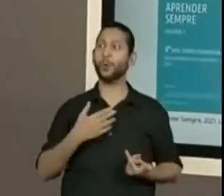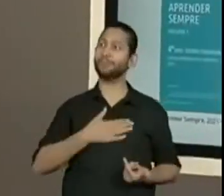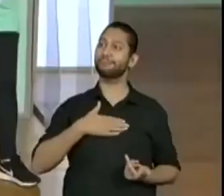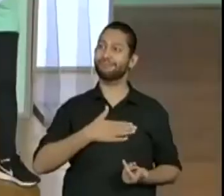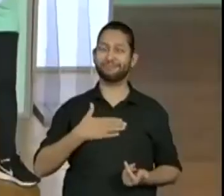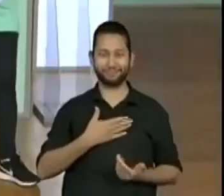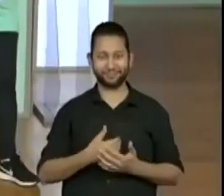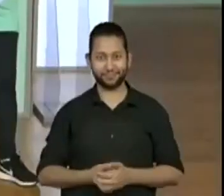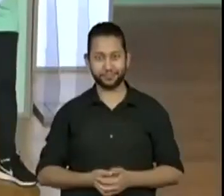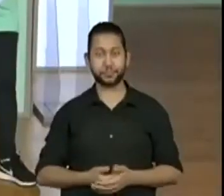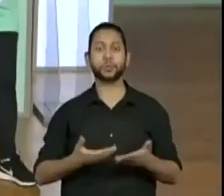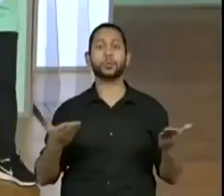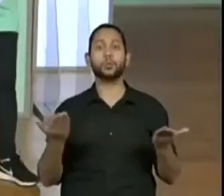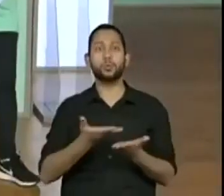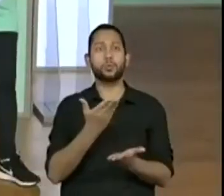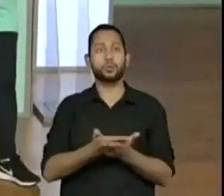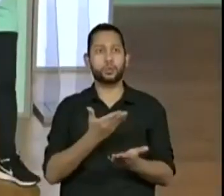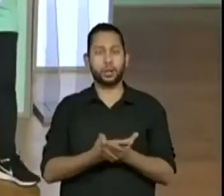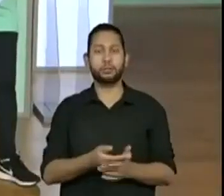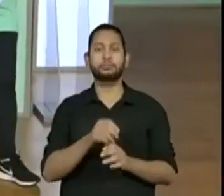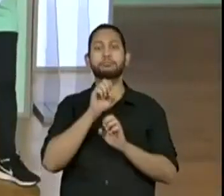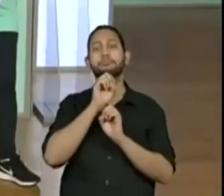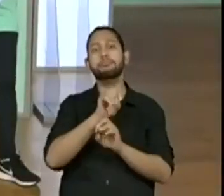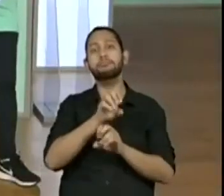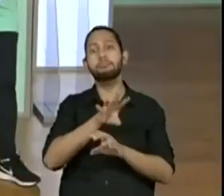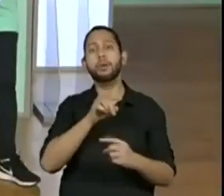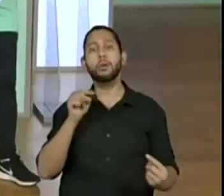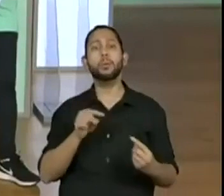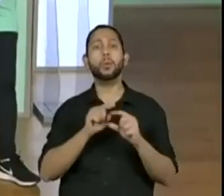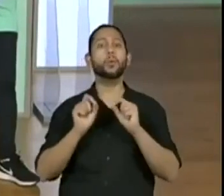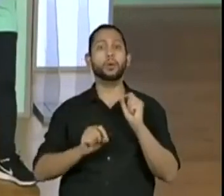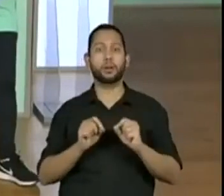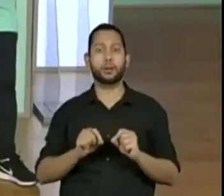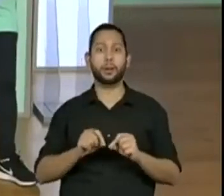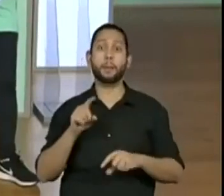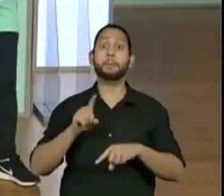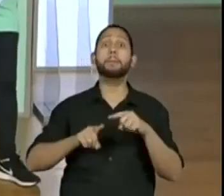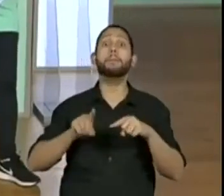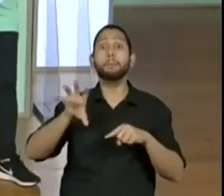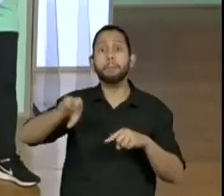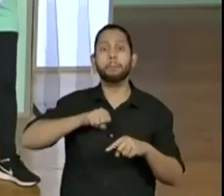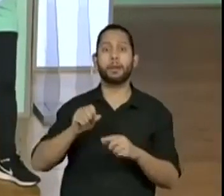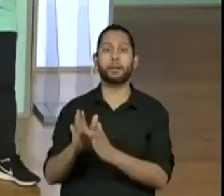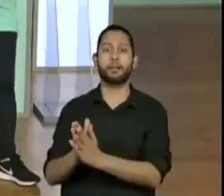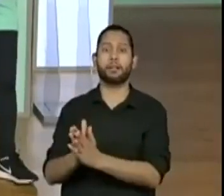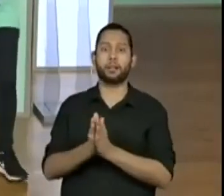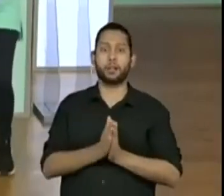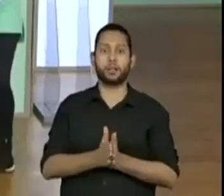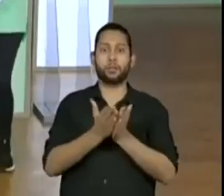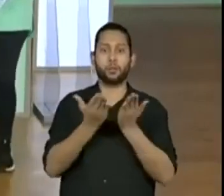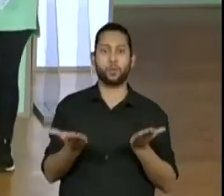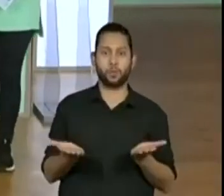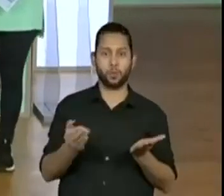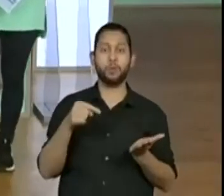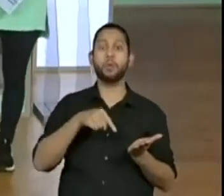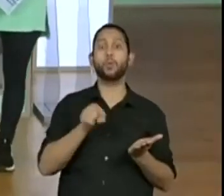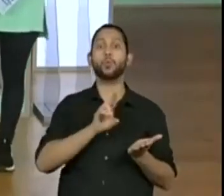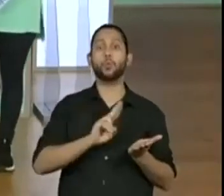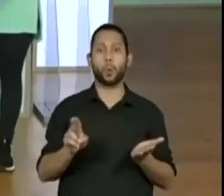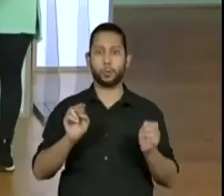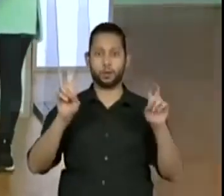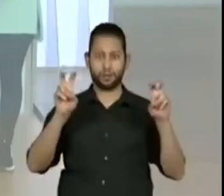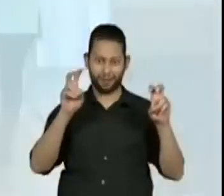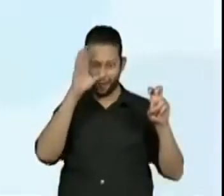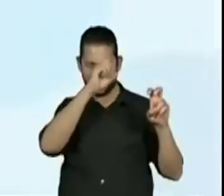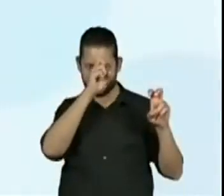convite. Hoje nós vamos começar trabalhando com o material do Aprender Sempre. Então,